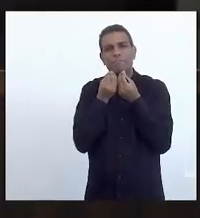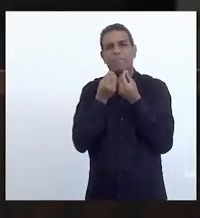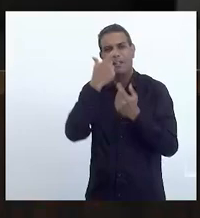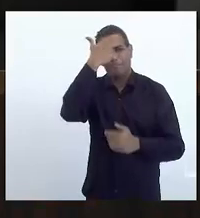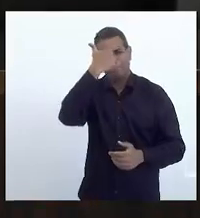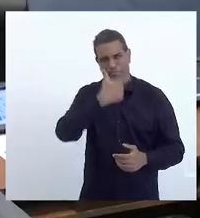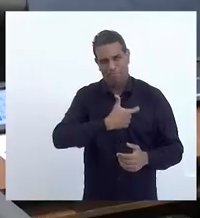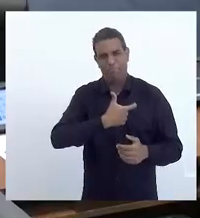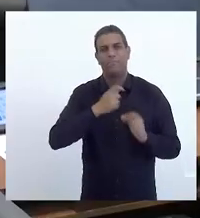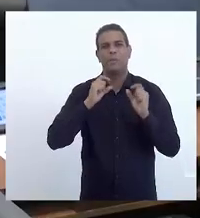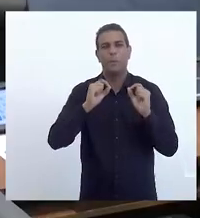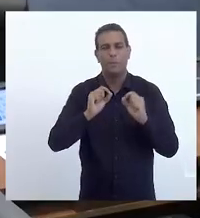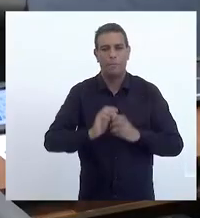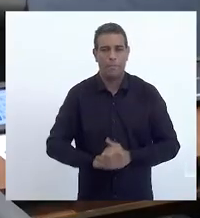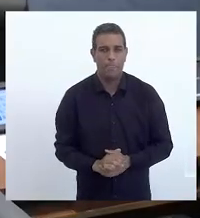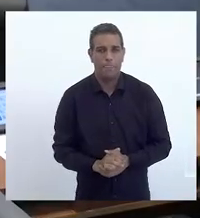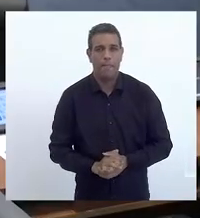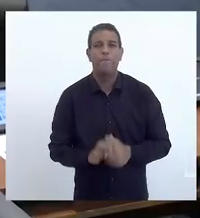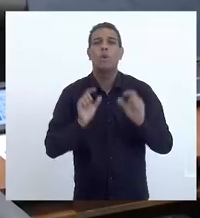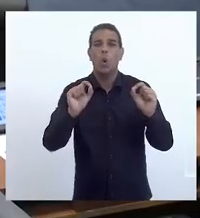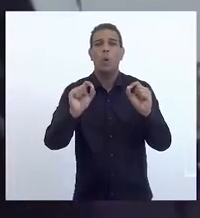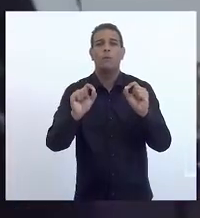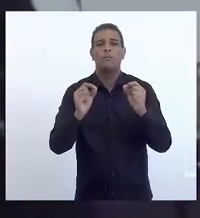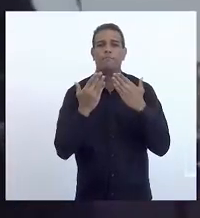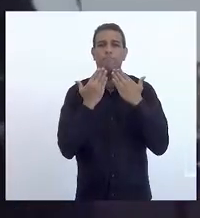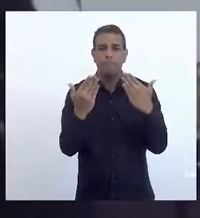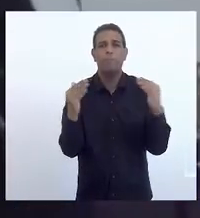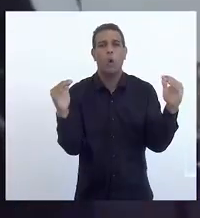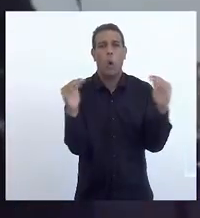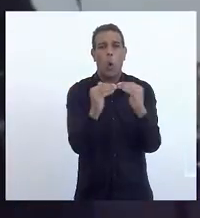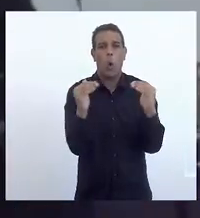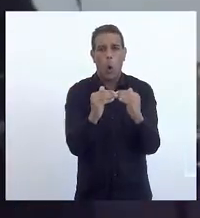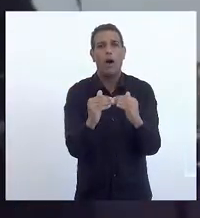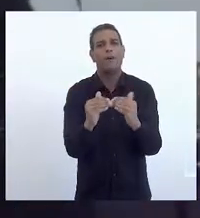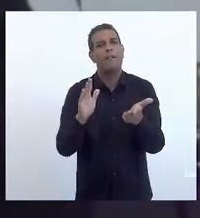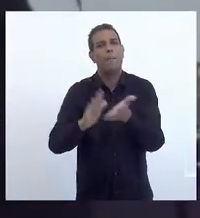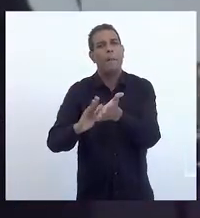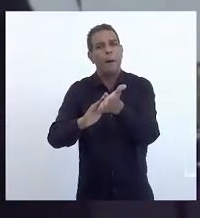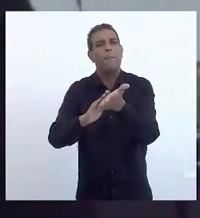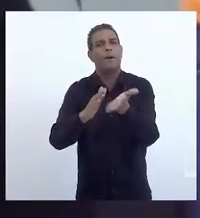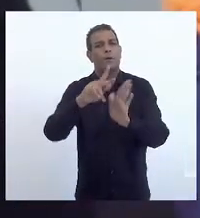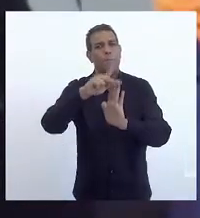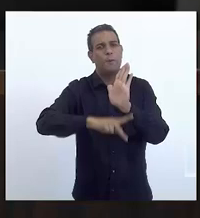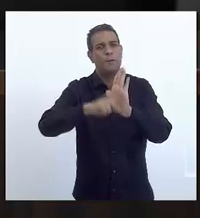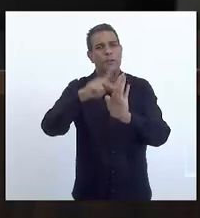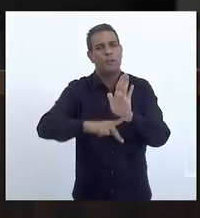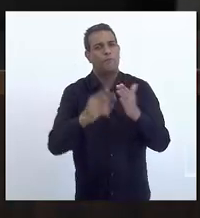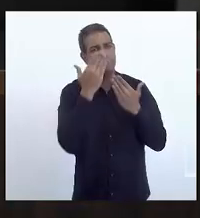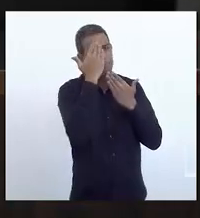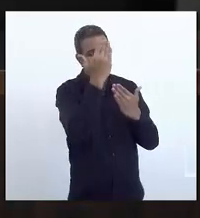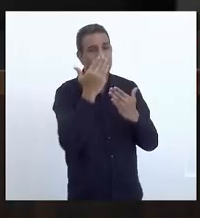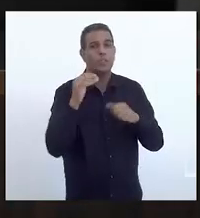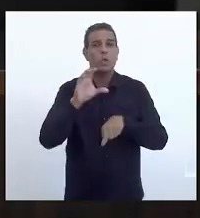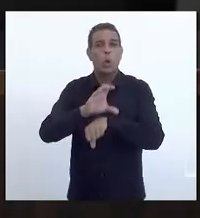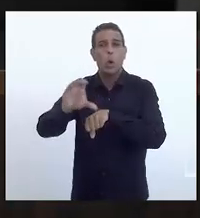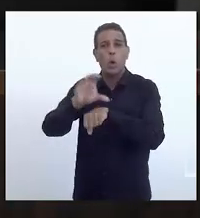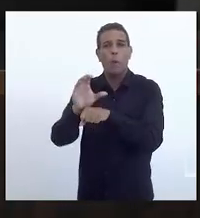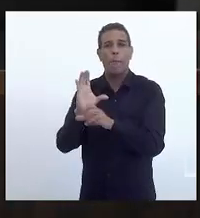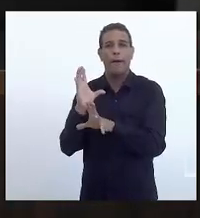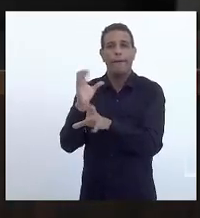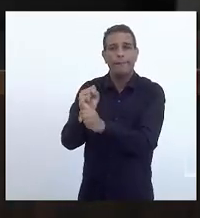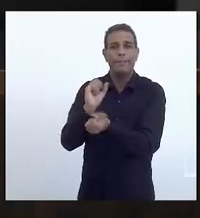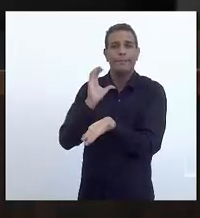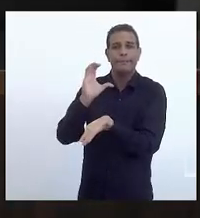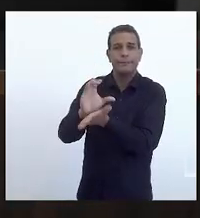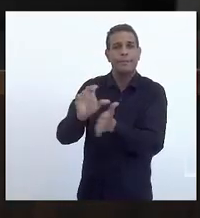sim. Então, é só para emitir o parecer favorável e parabenizar pelo projeto. Obrigado. Pela Comissão de Orçamento, deputado